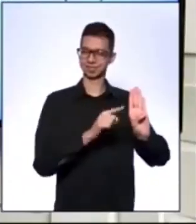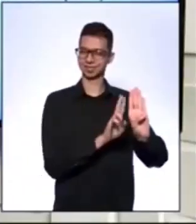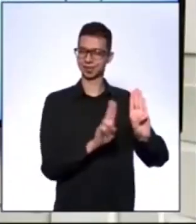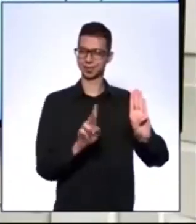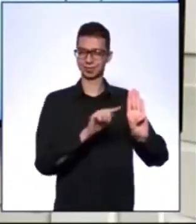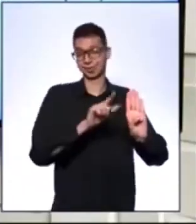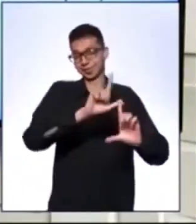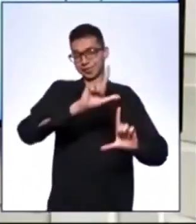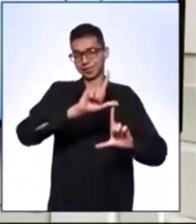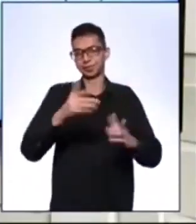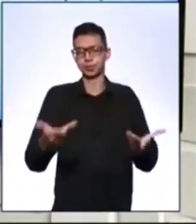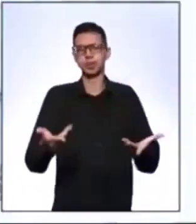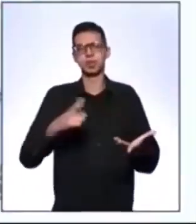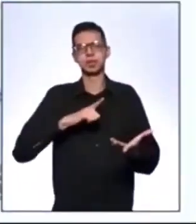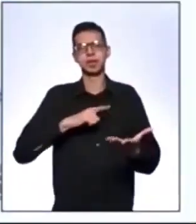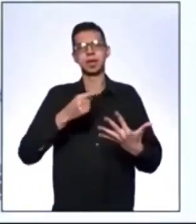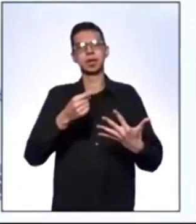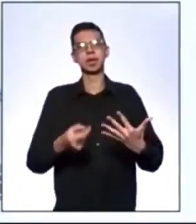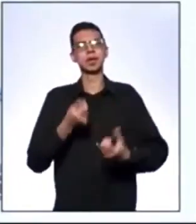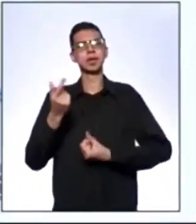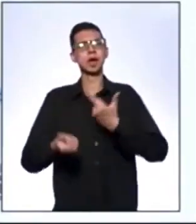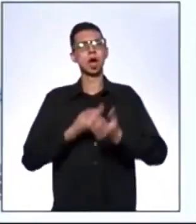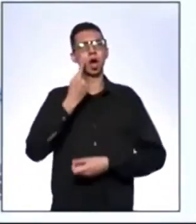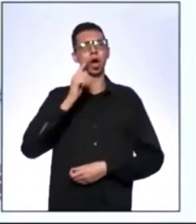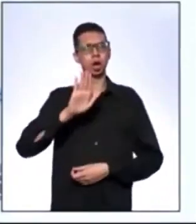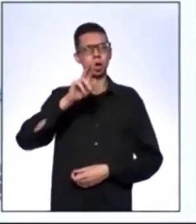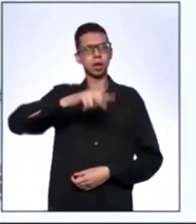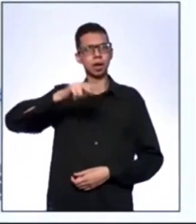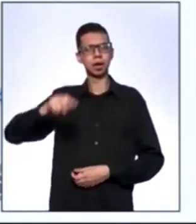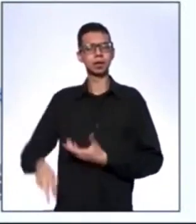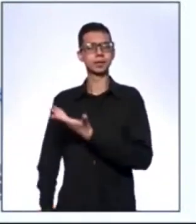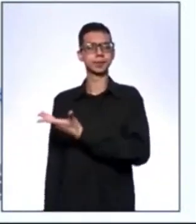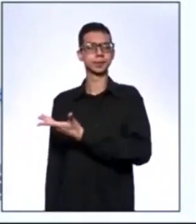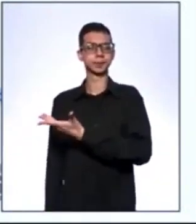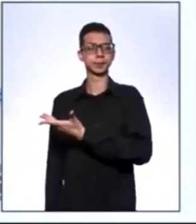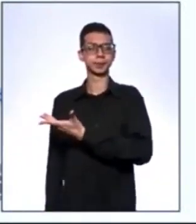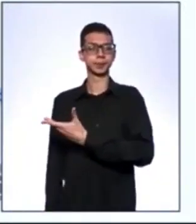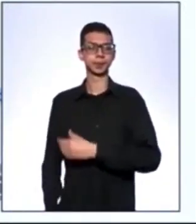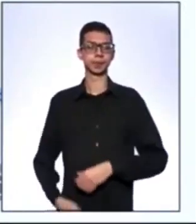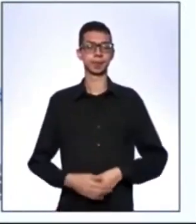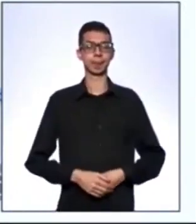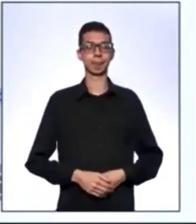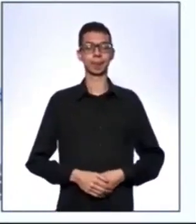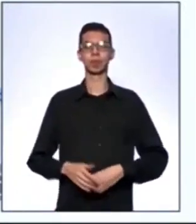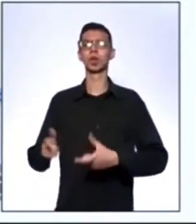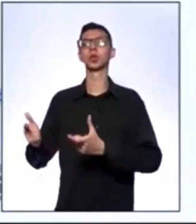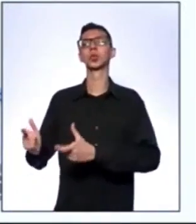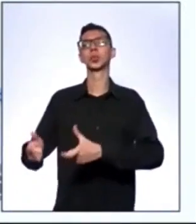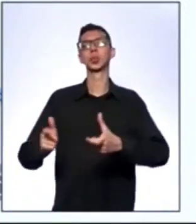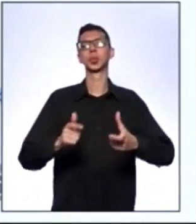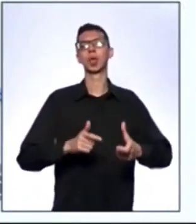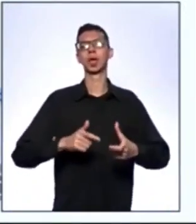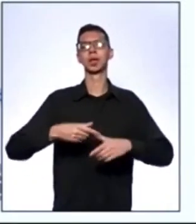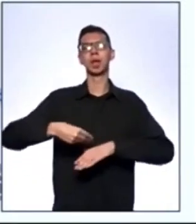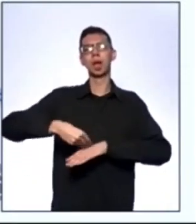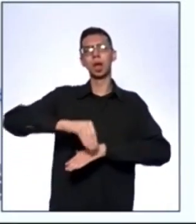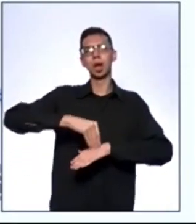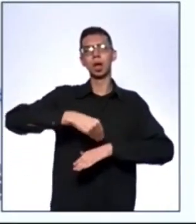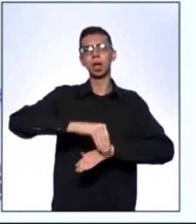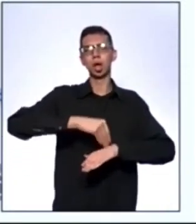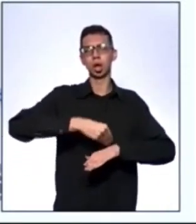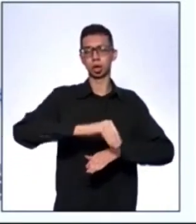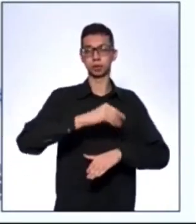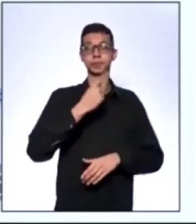algumas questõezinhas. Deixa eu ler essa daqui, ó. Olha aqui. Os sítios arqueológicos ali